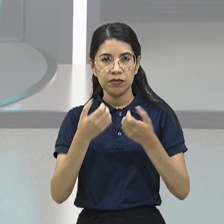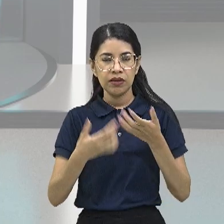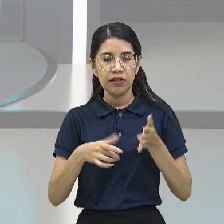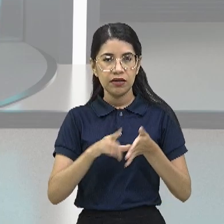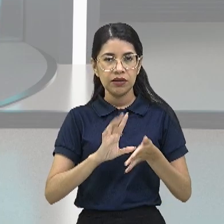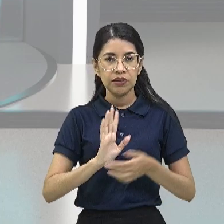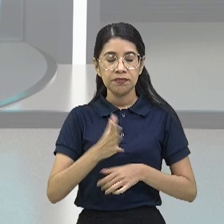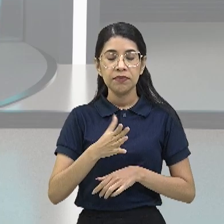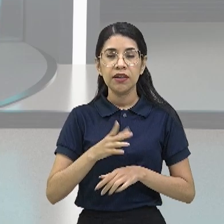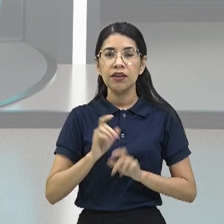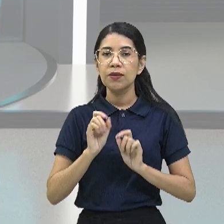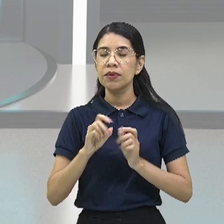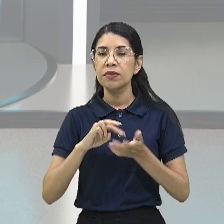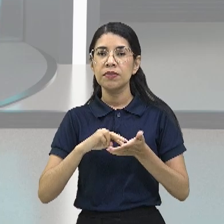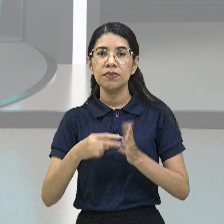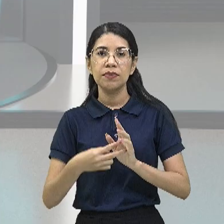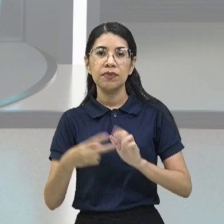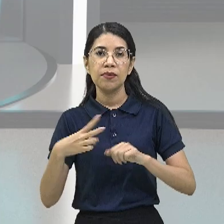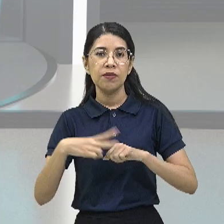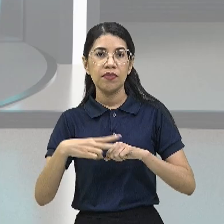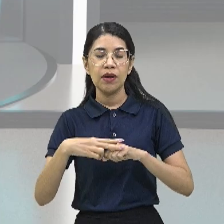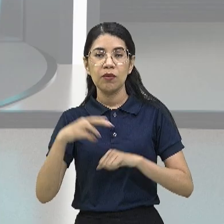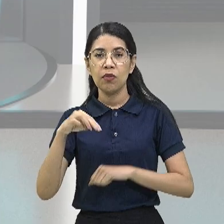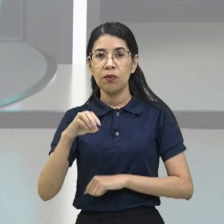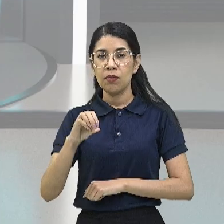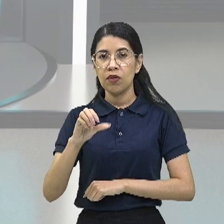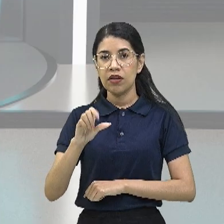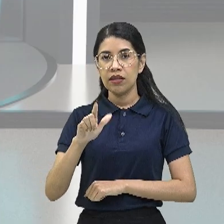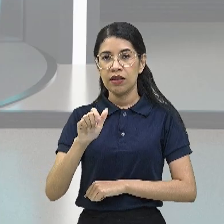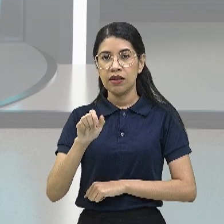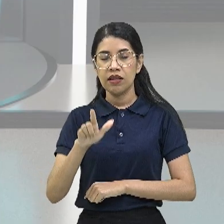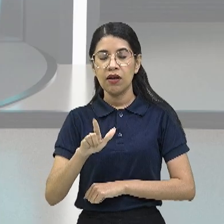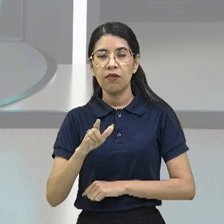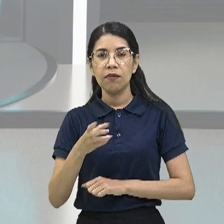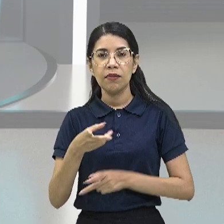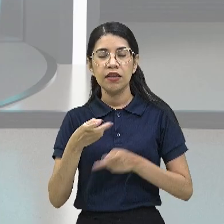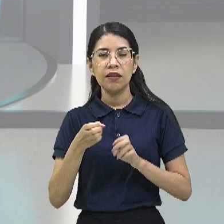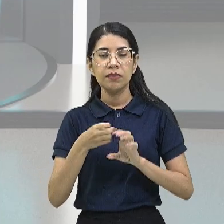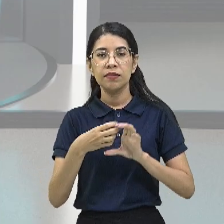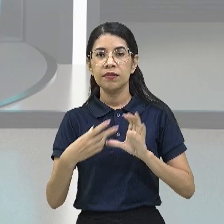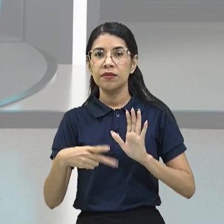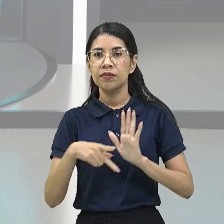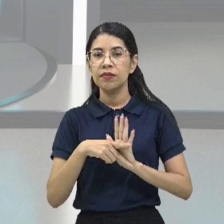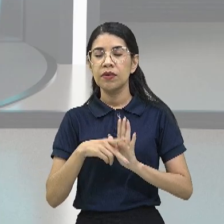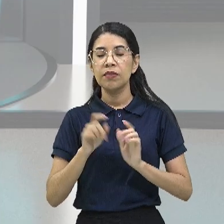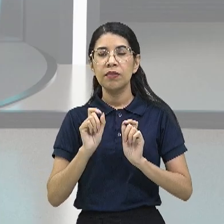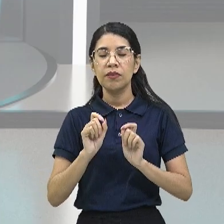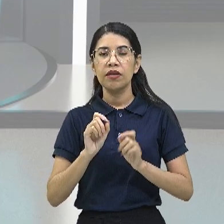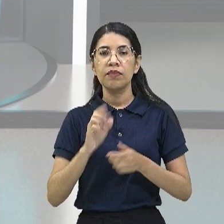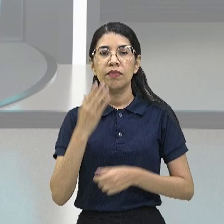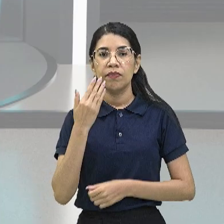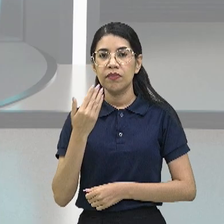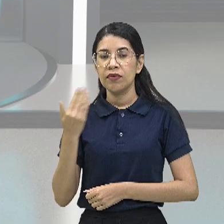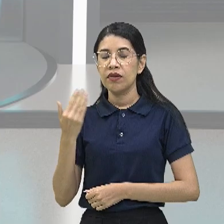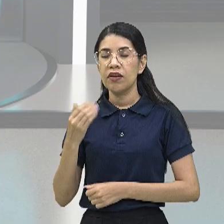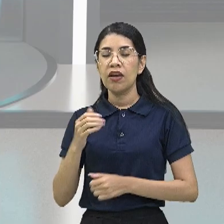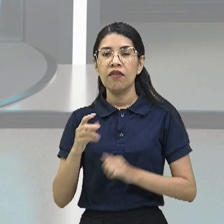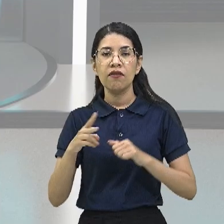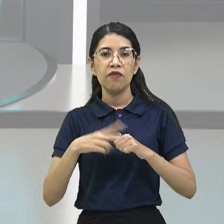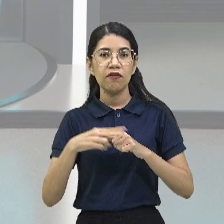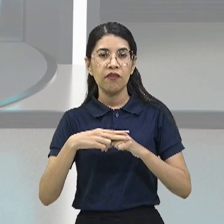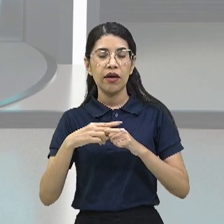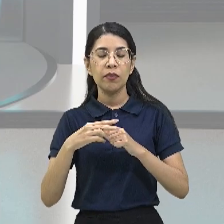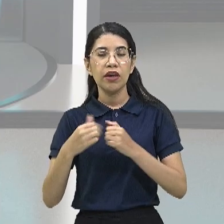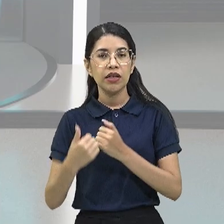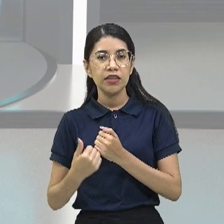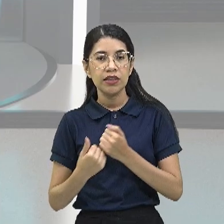que são esses verbos modais? Vejam aqui as características deles. Então, são verbos auxiliares.